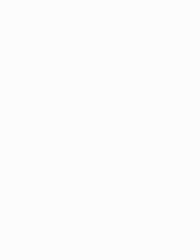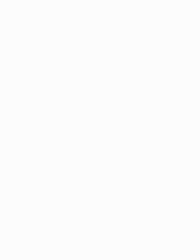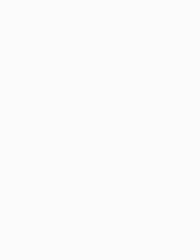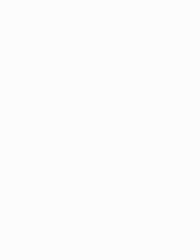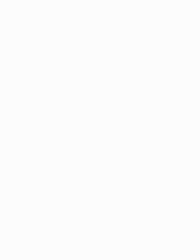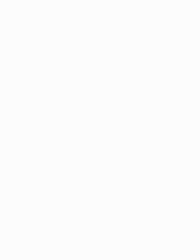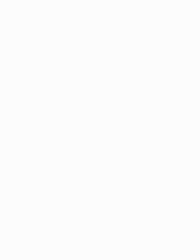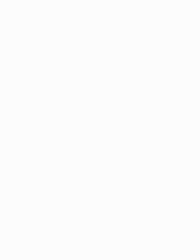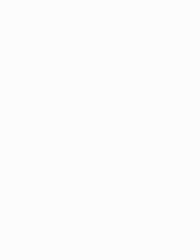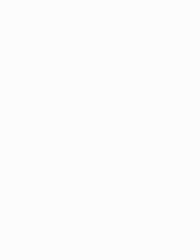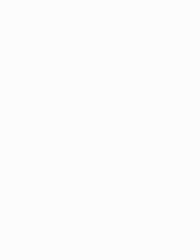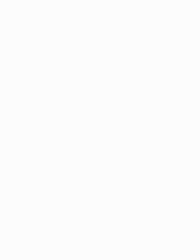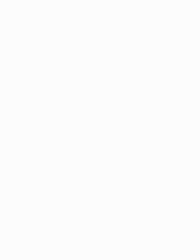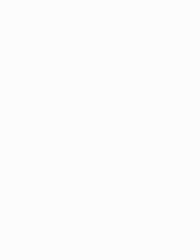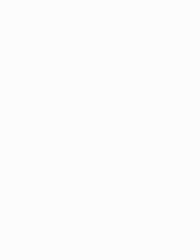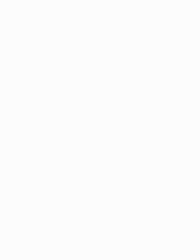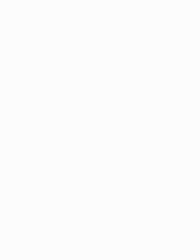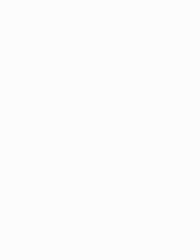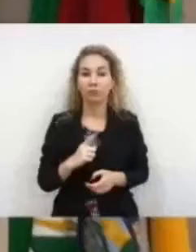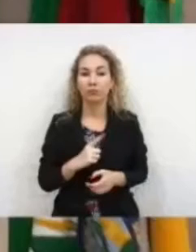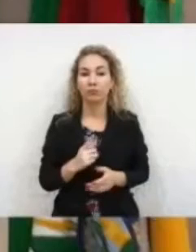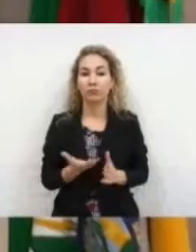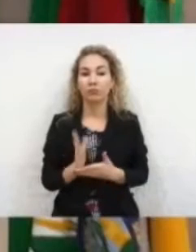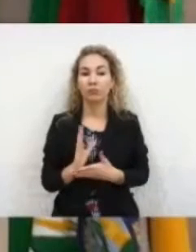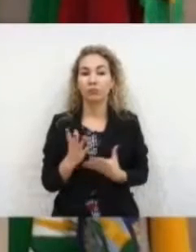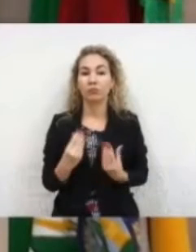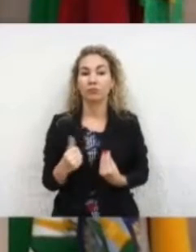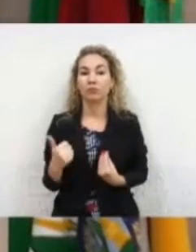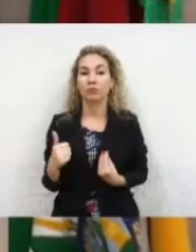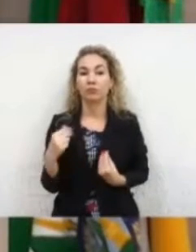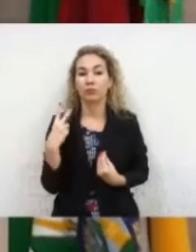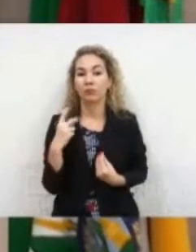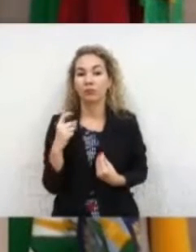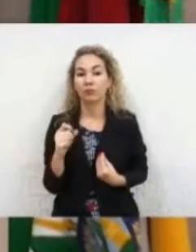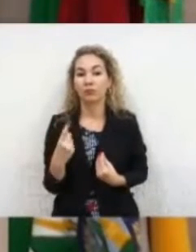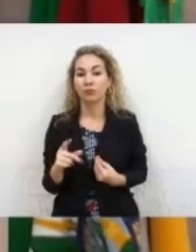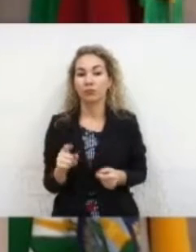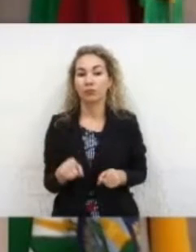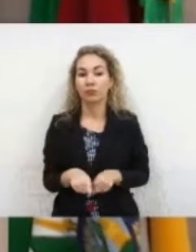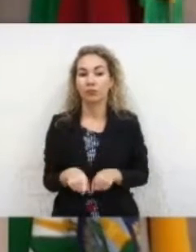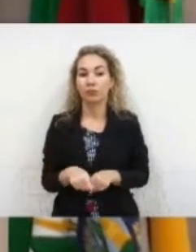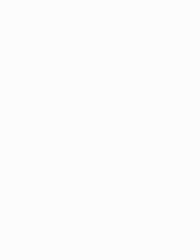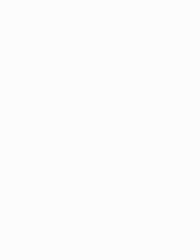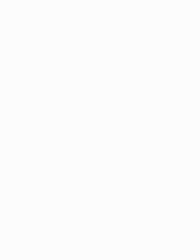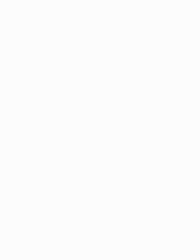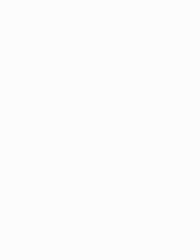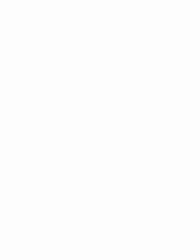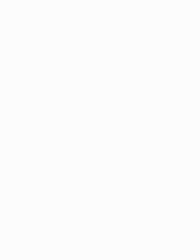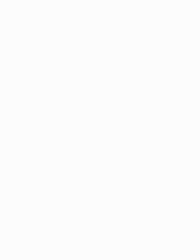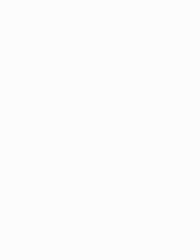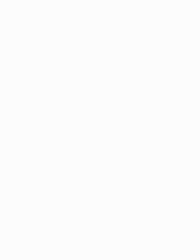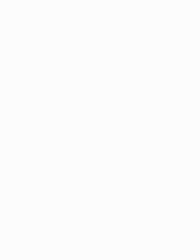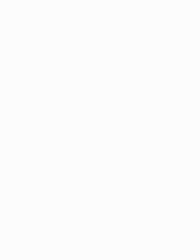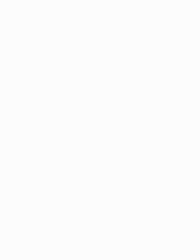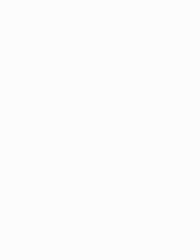unanimidade, então, ele tem o aval dos 11 vereadores, porque ele também votou nele.